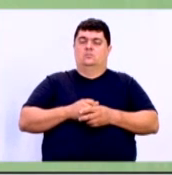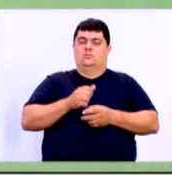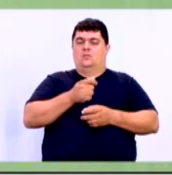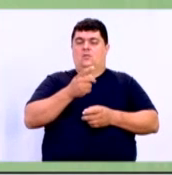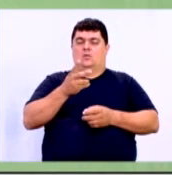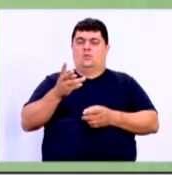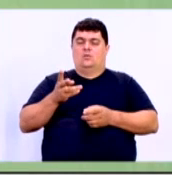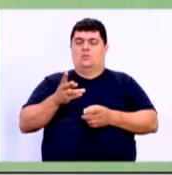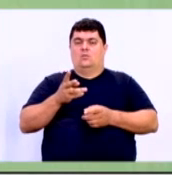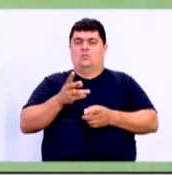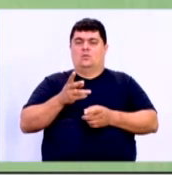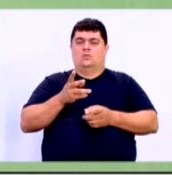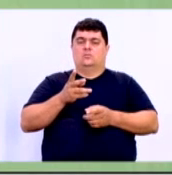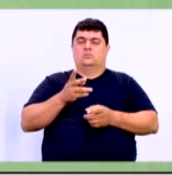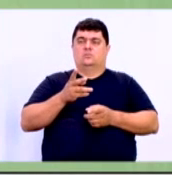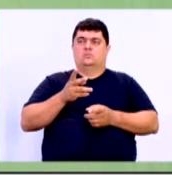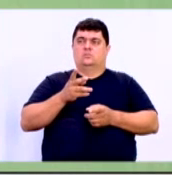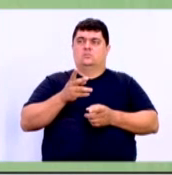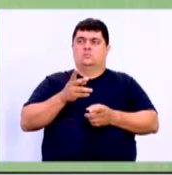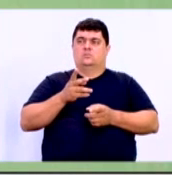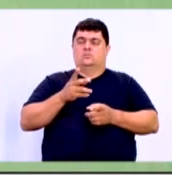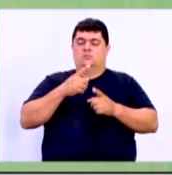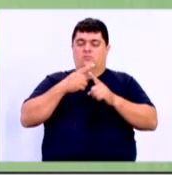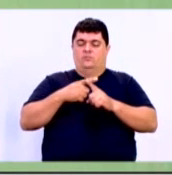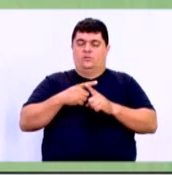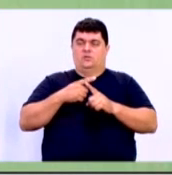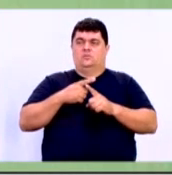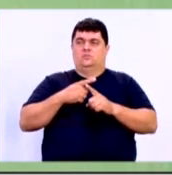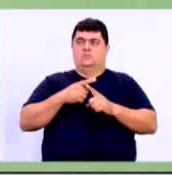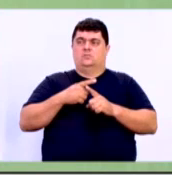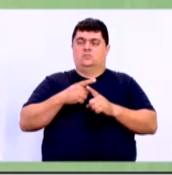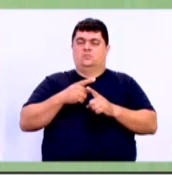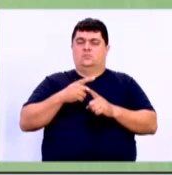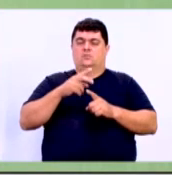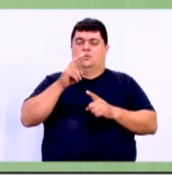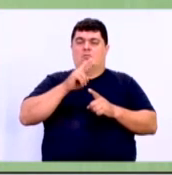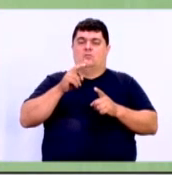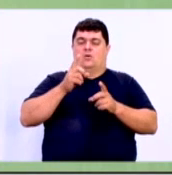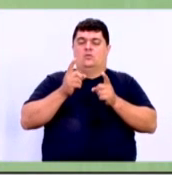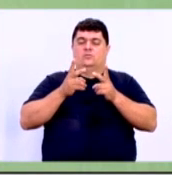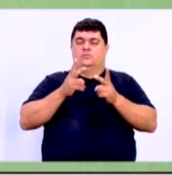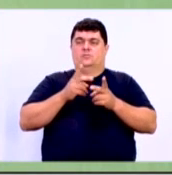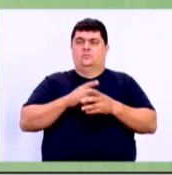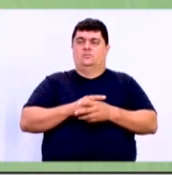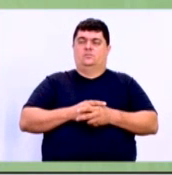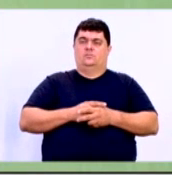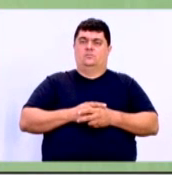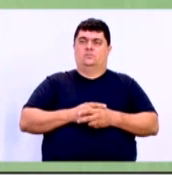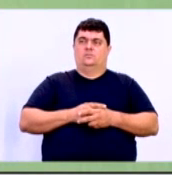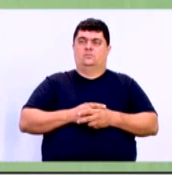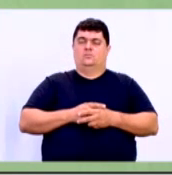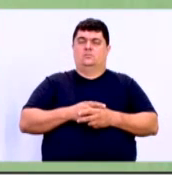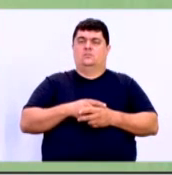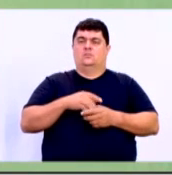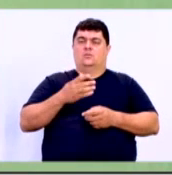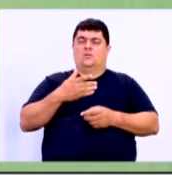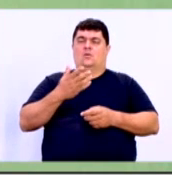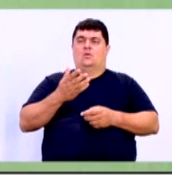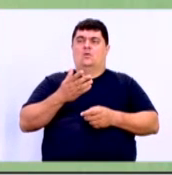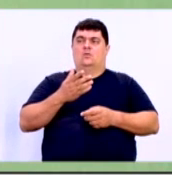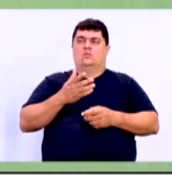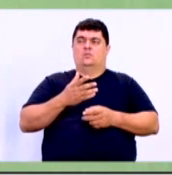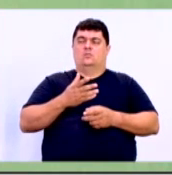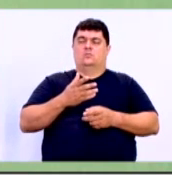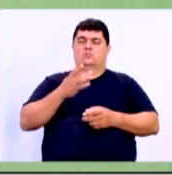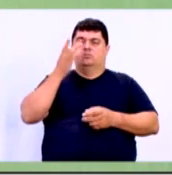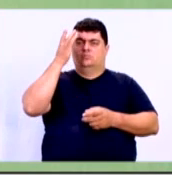Quantidade do produto vendido vezes o valor de venda. Não lembro qual é. E o valor de